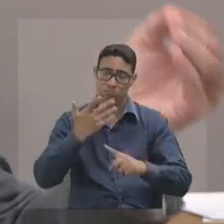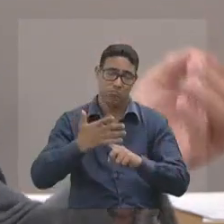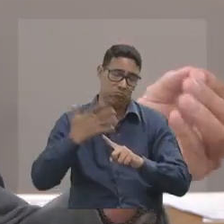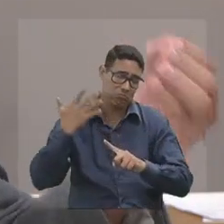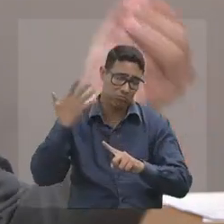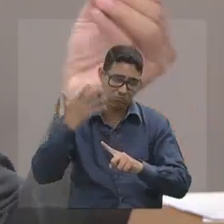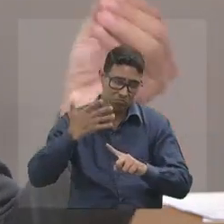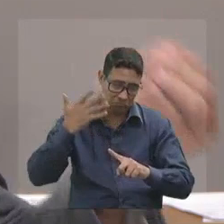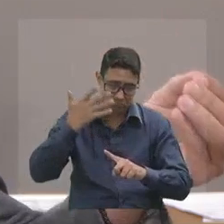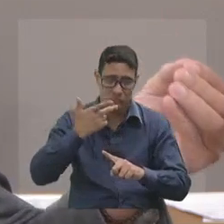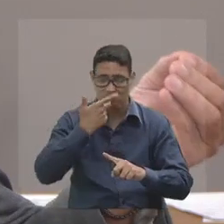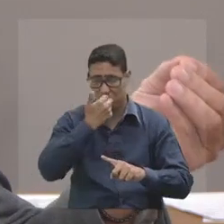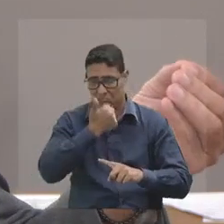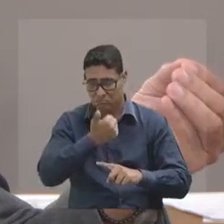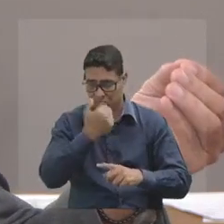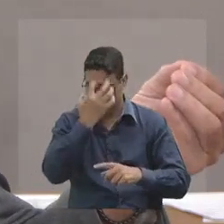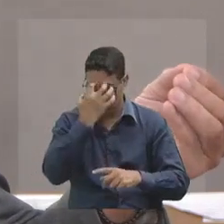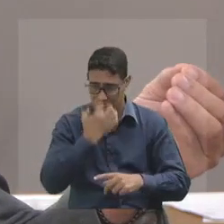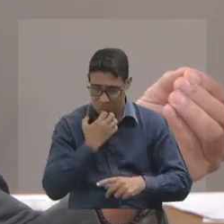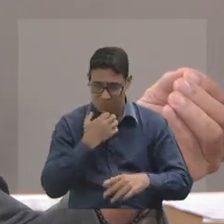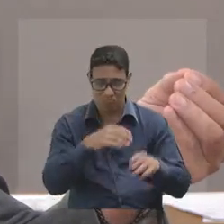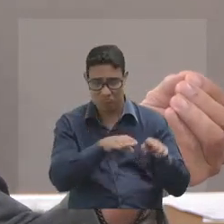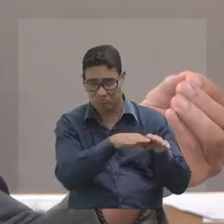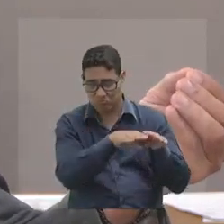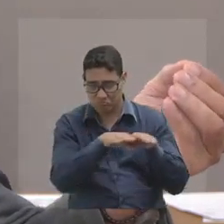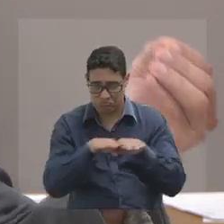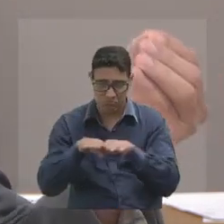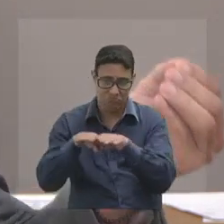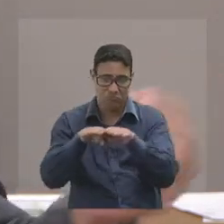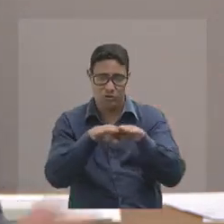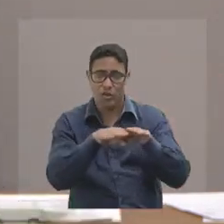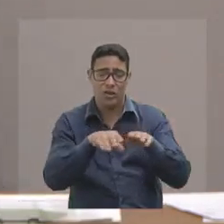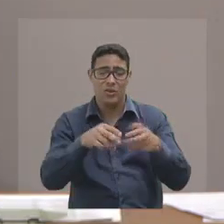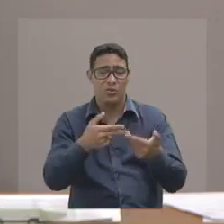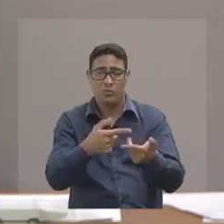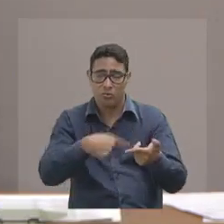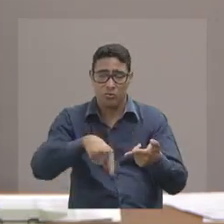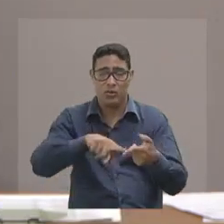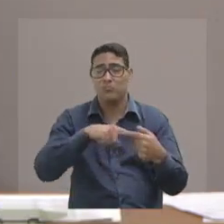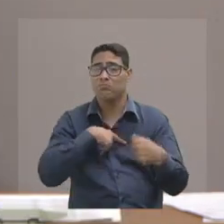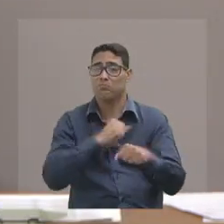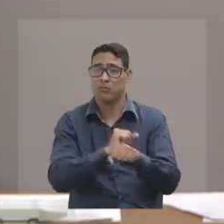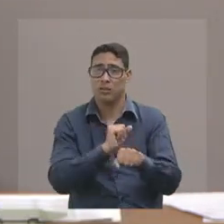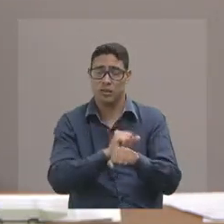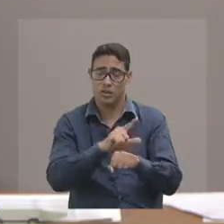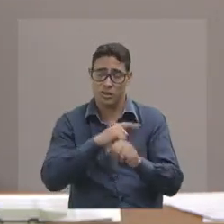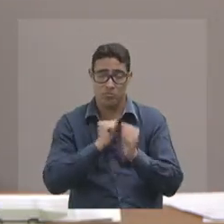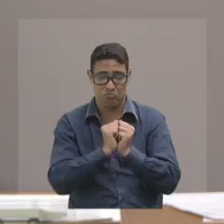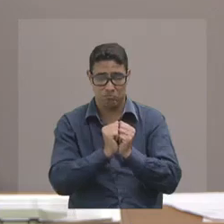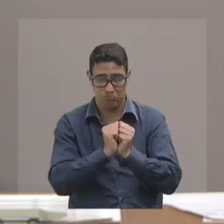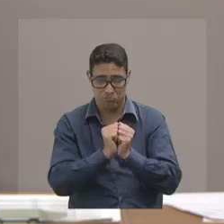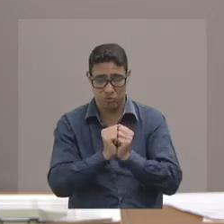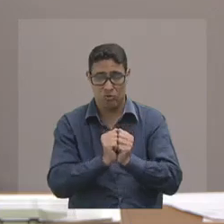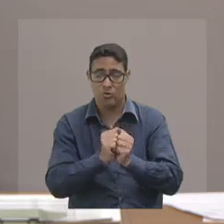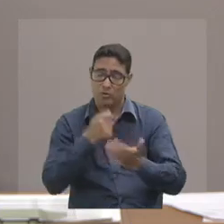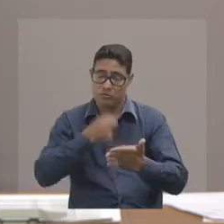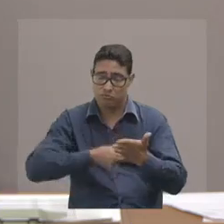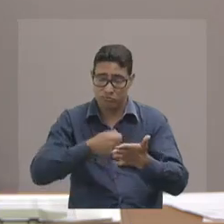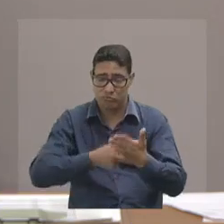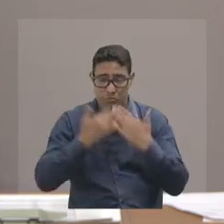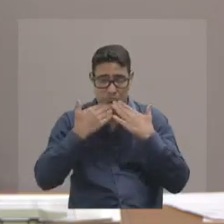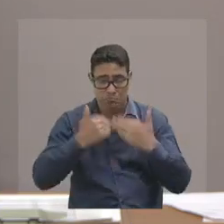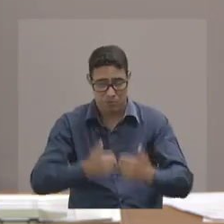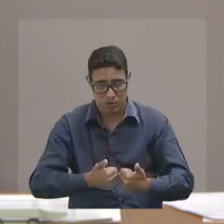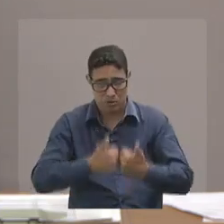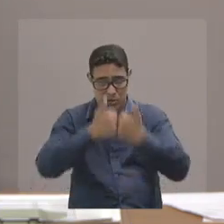séria e muito coerente acho que é disso que todos nós esperamos estaremos juntos aqui lutando pelas melhorias